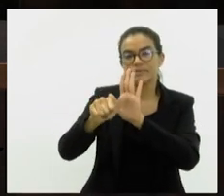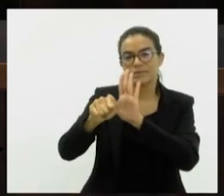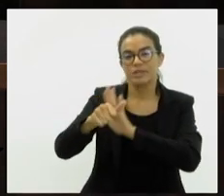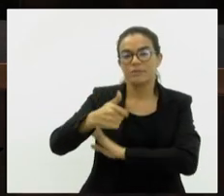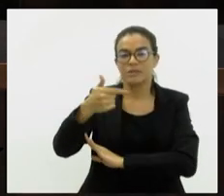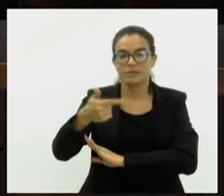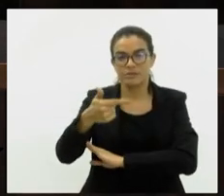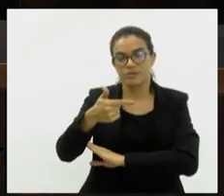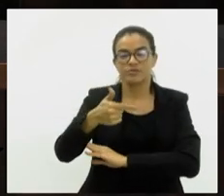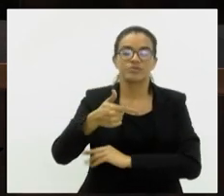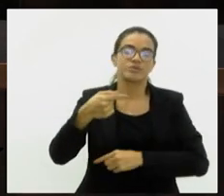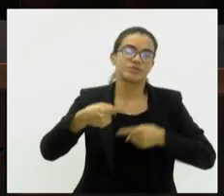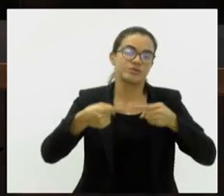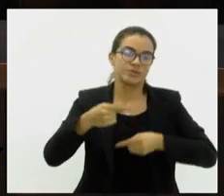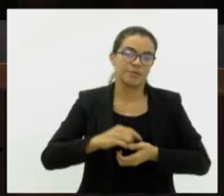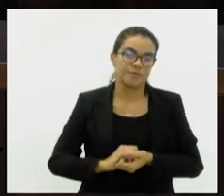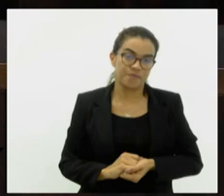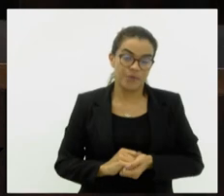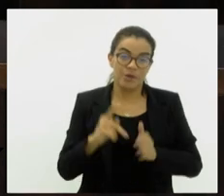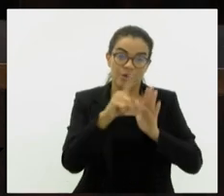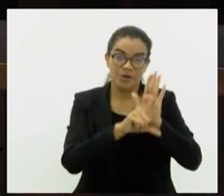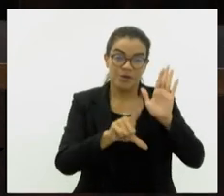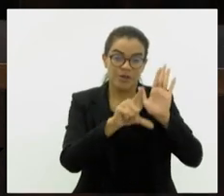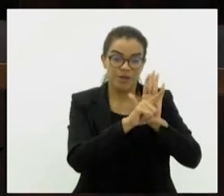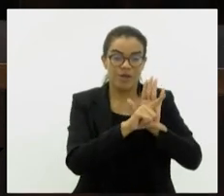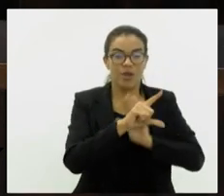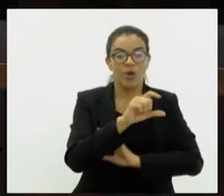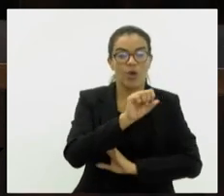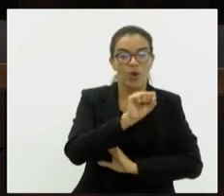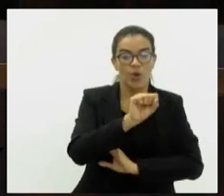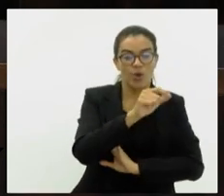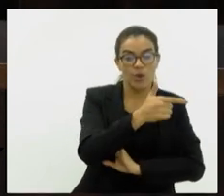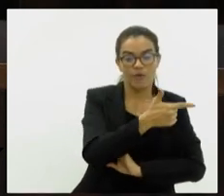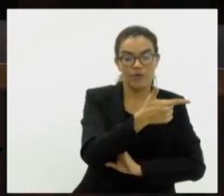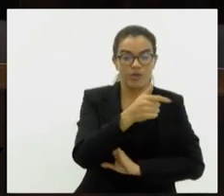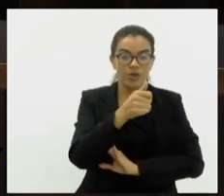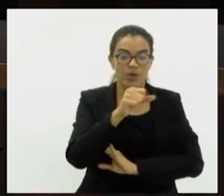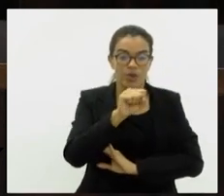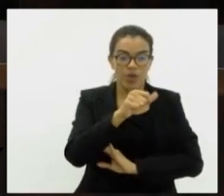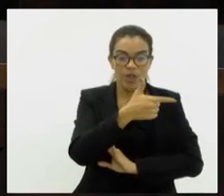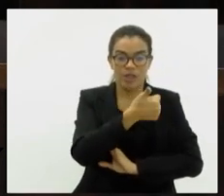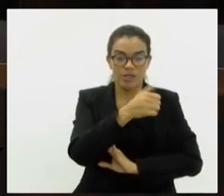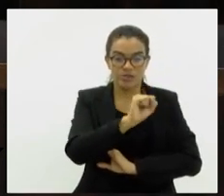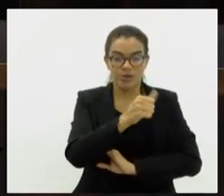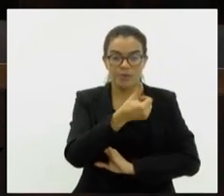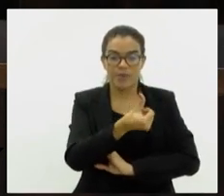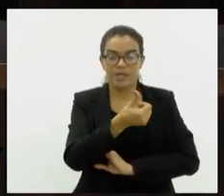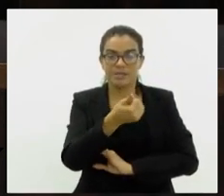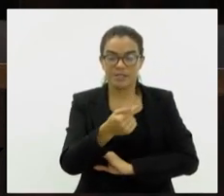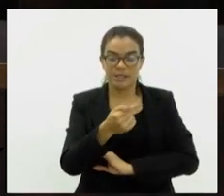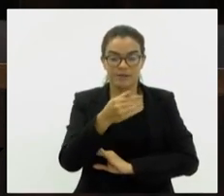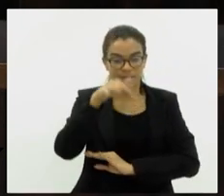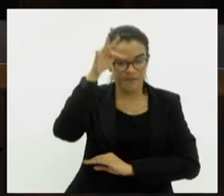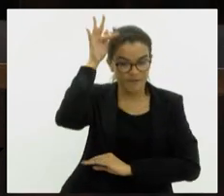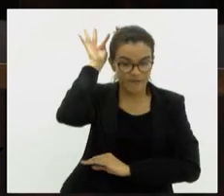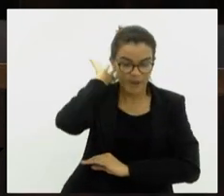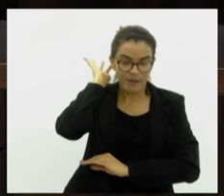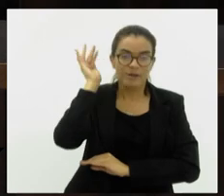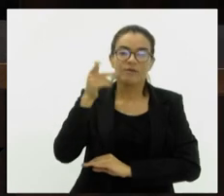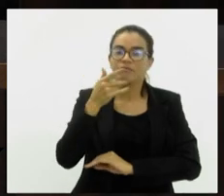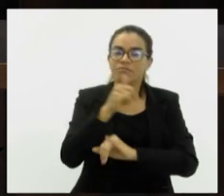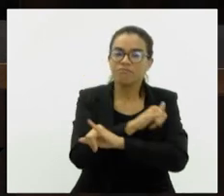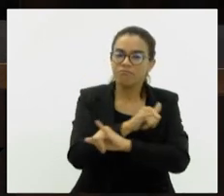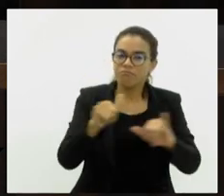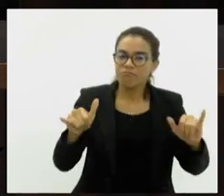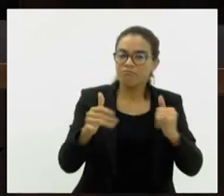segunda discussão. Projeto de Lei 1867 de 2023, de autoria do deputado Fred Pacheco, que declara